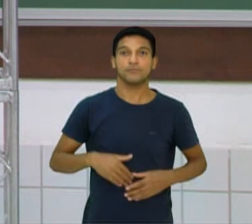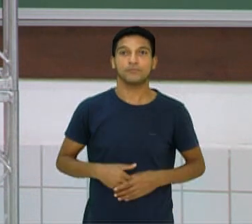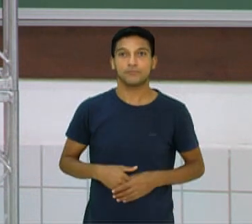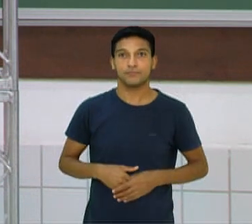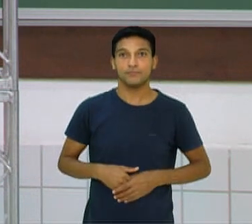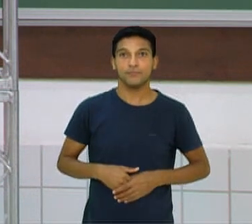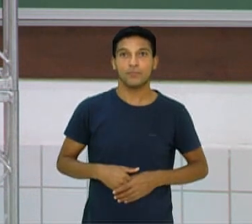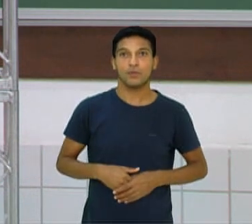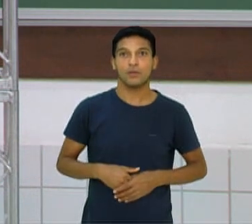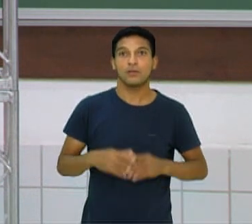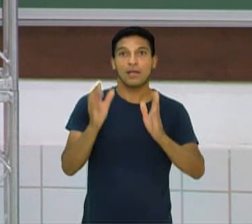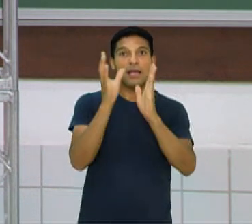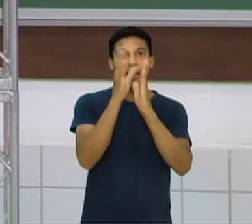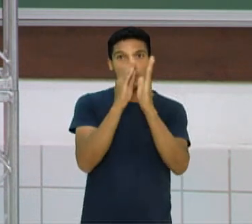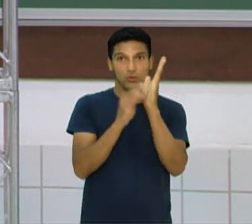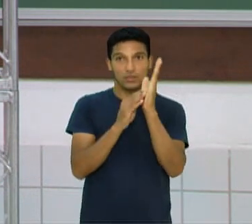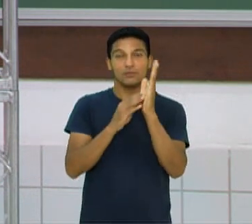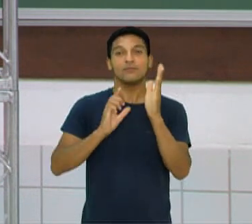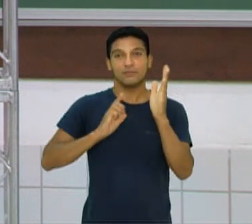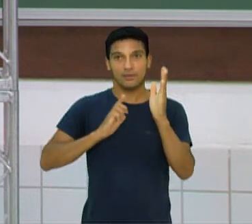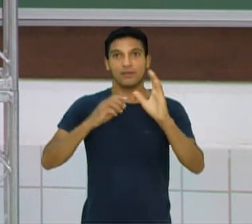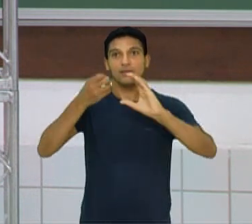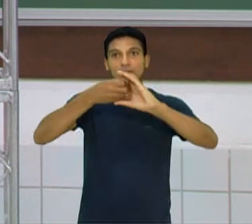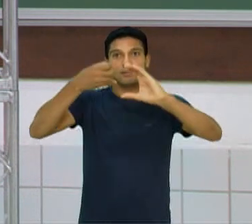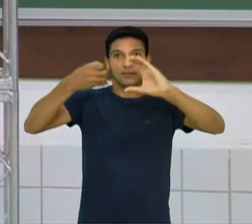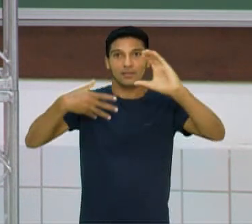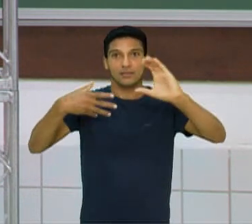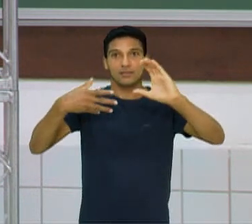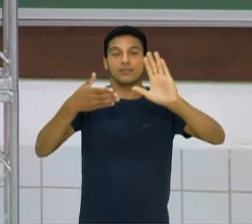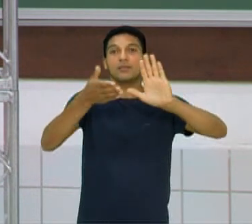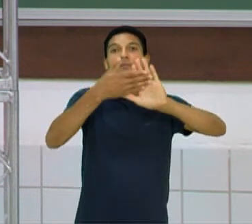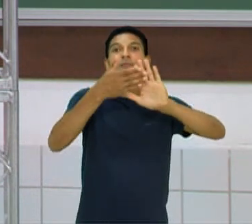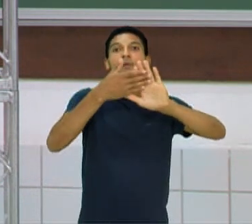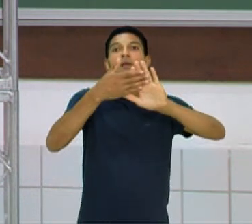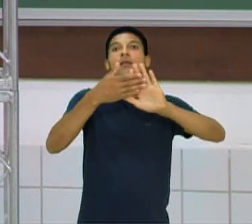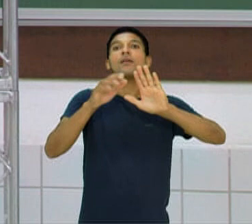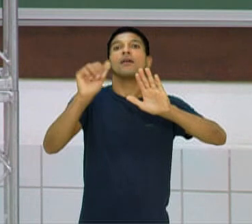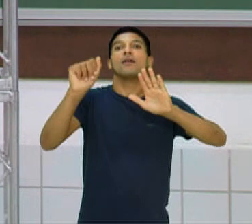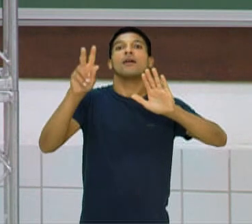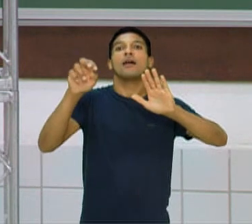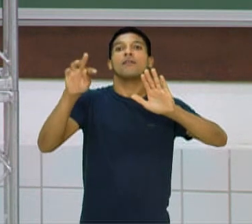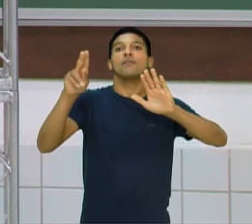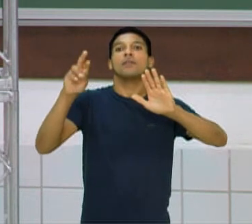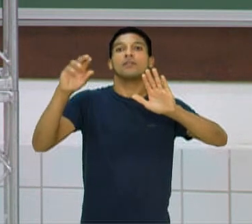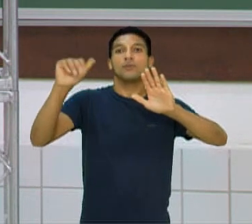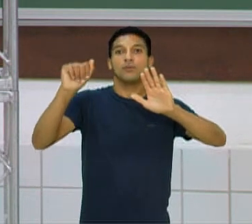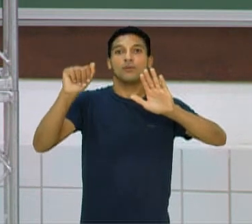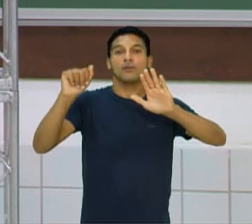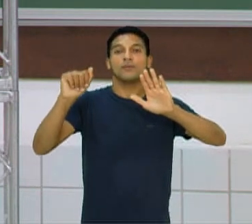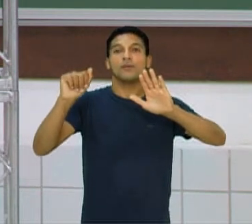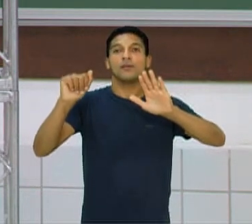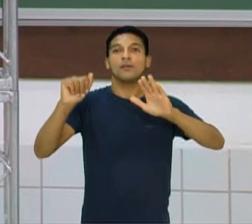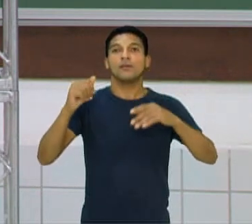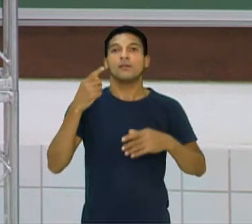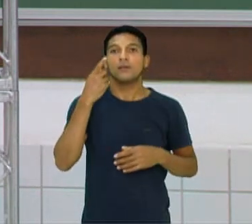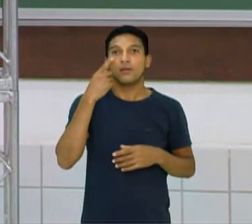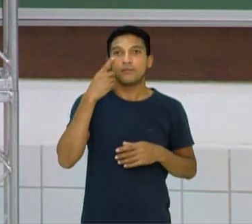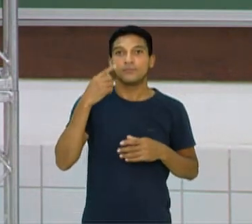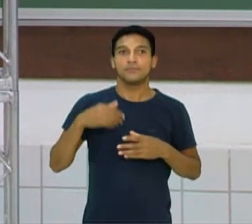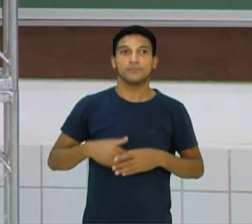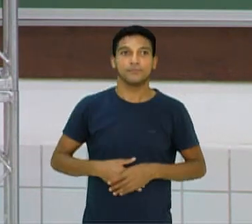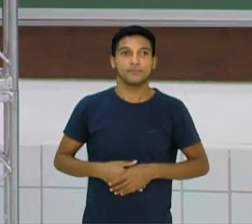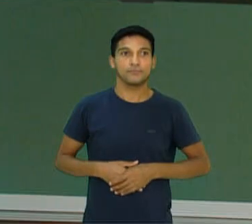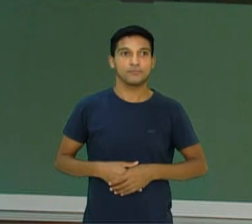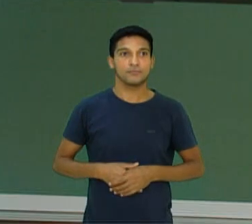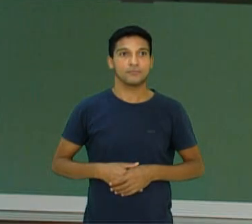essa característica, de propor, de trazer uma aventura, um risco. Olha só como é a definição